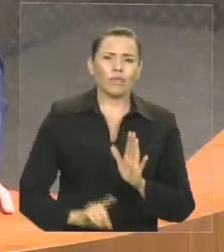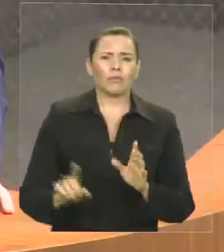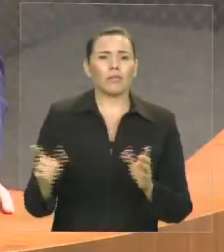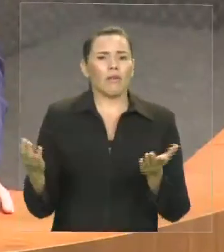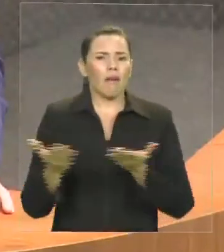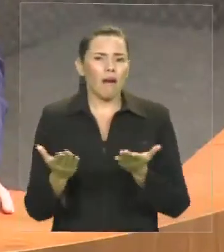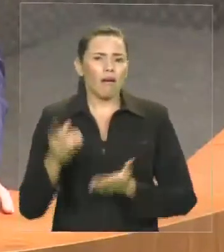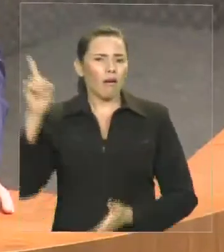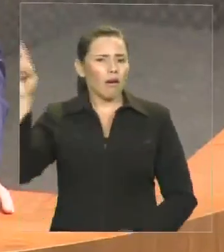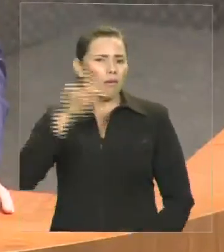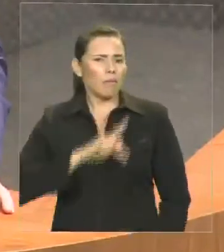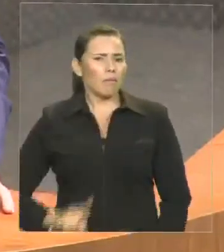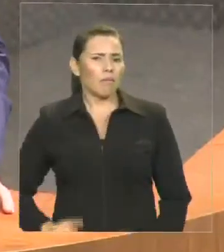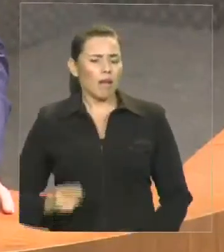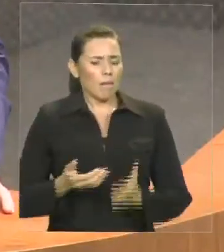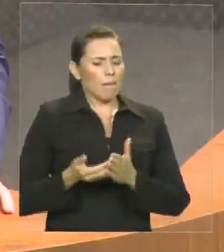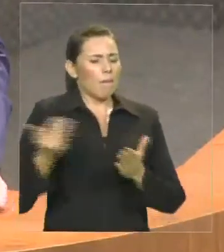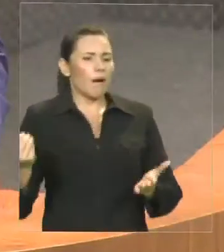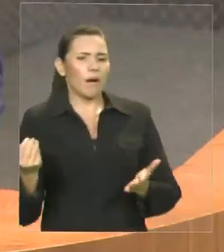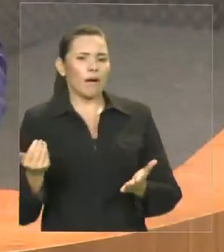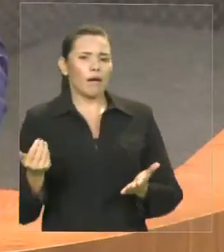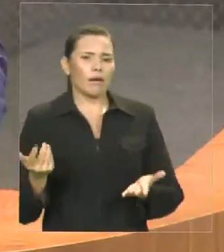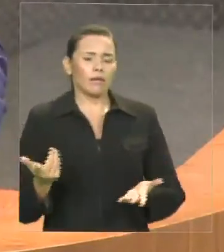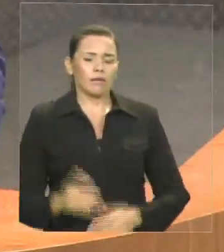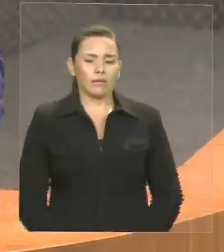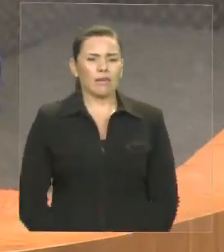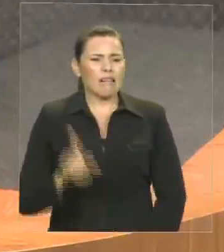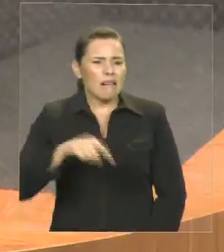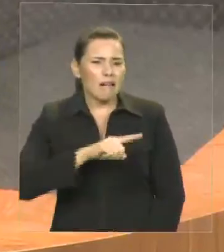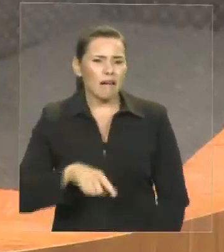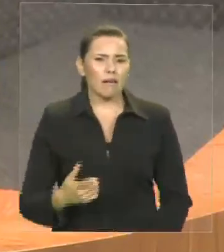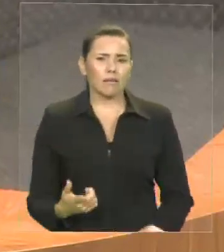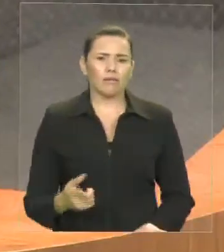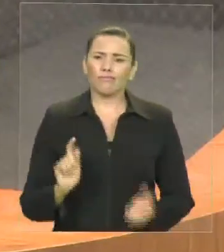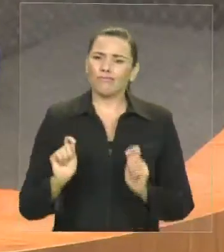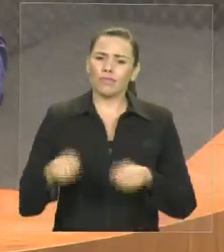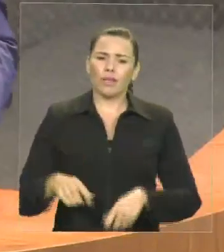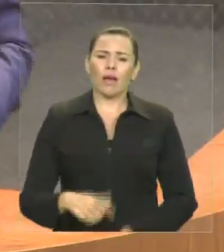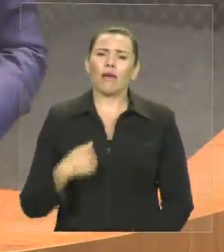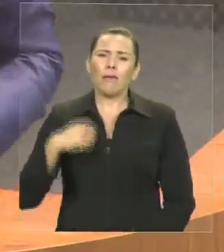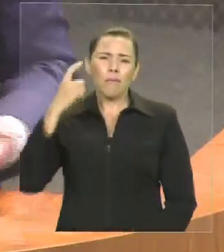representantes em Brasília, mobilizados, possam defender os interesses do estado do Maranhão. Muito obrigado.